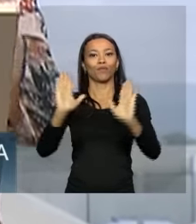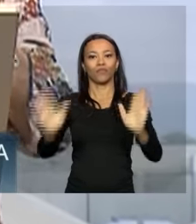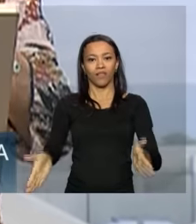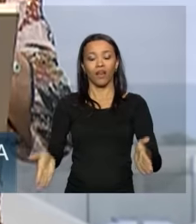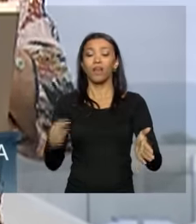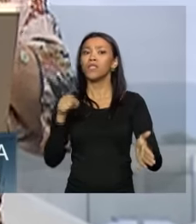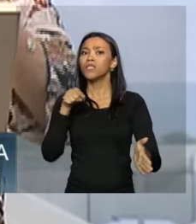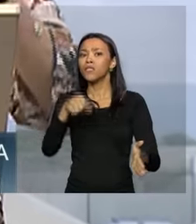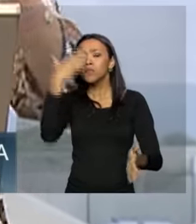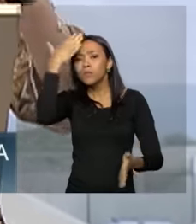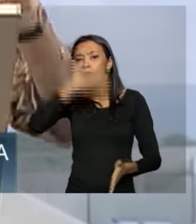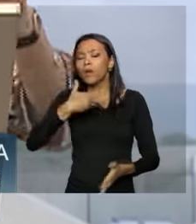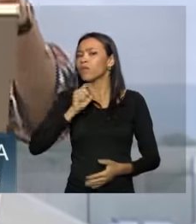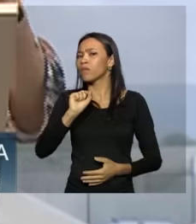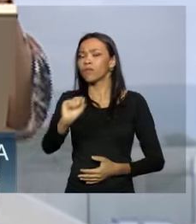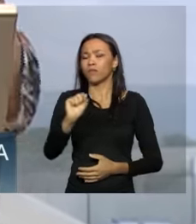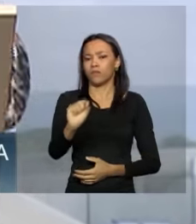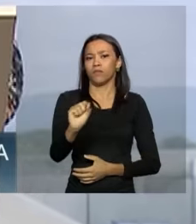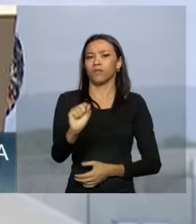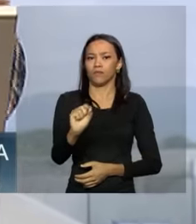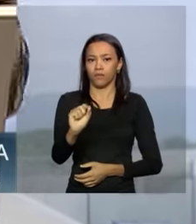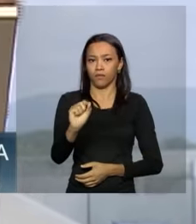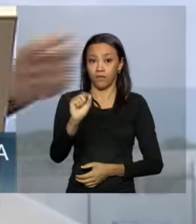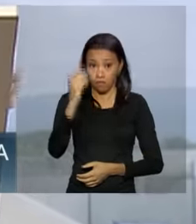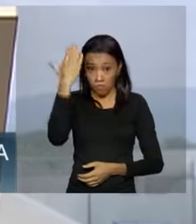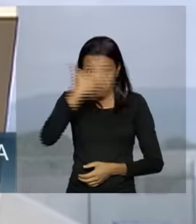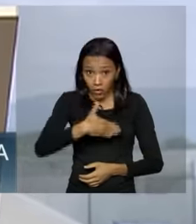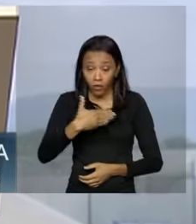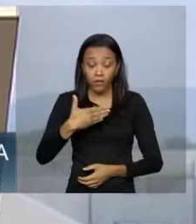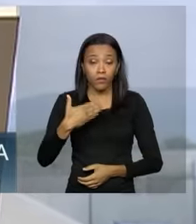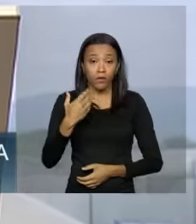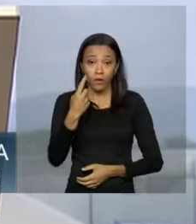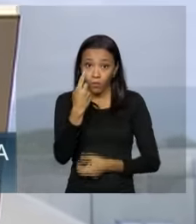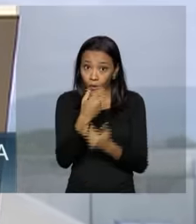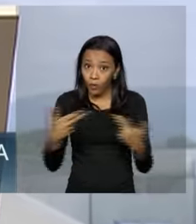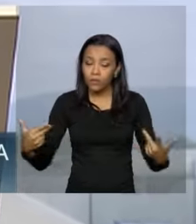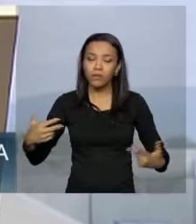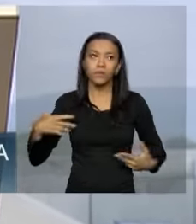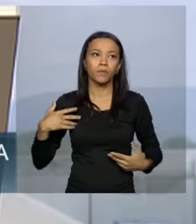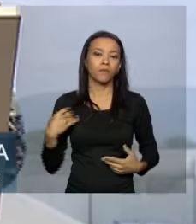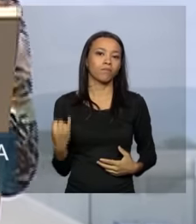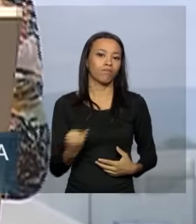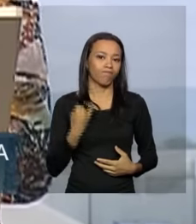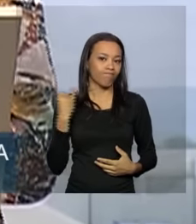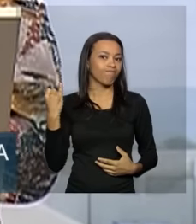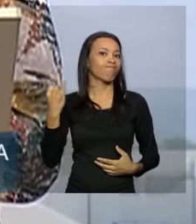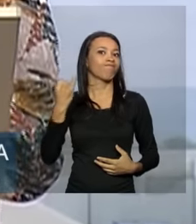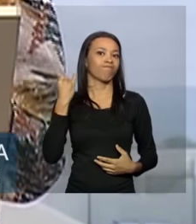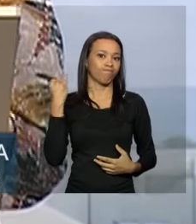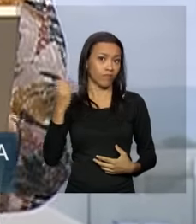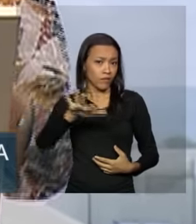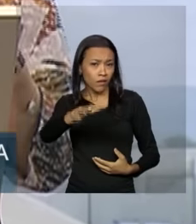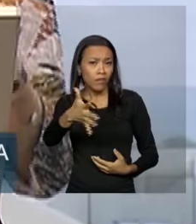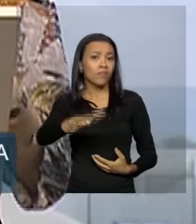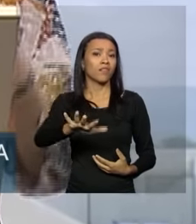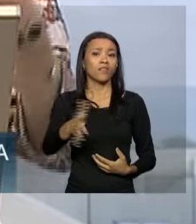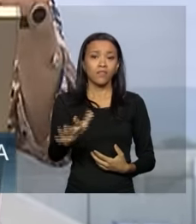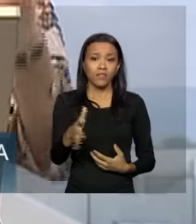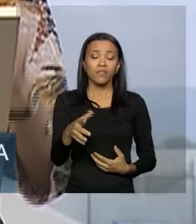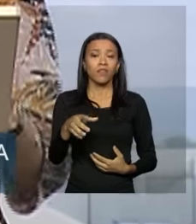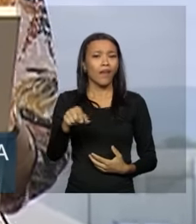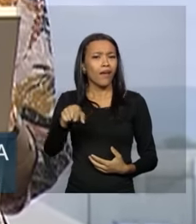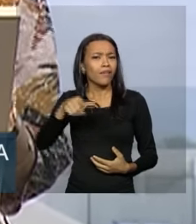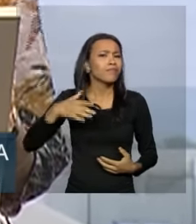Isso mostra uma coisa muito importante, que talvez uma das